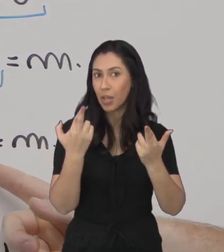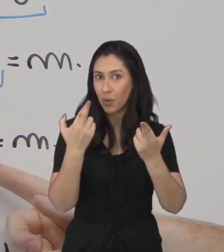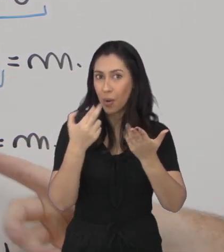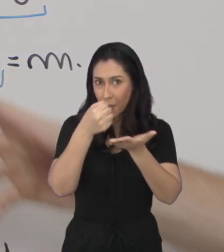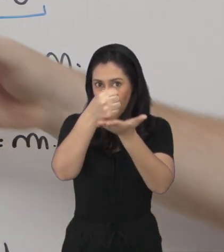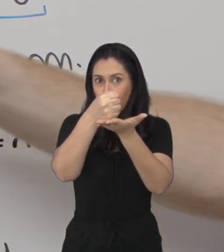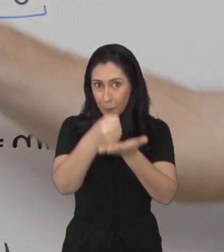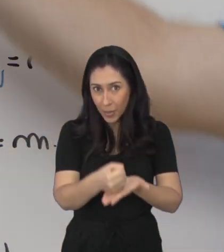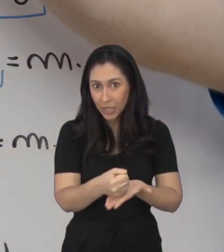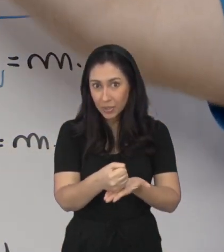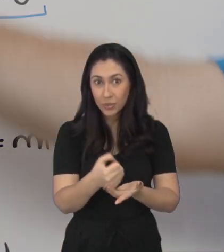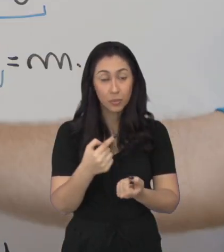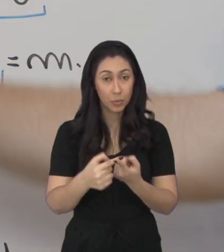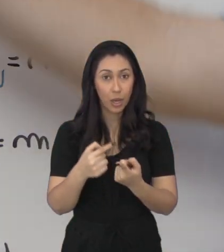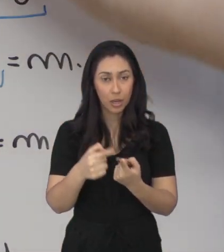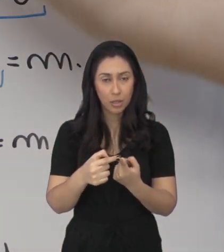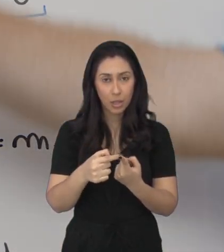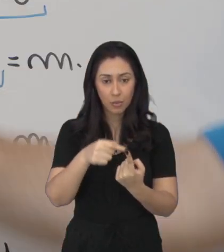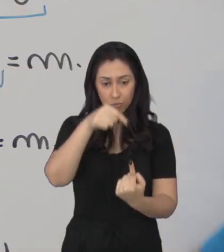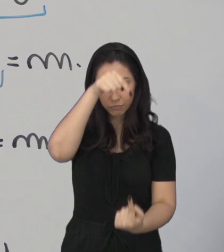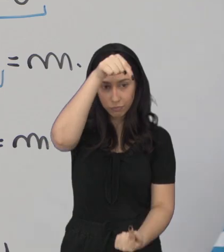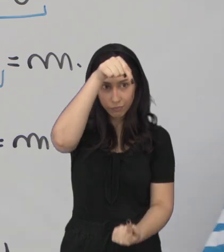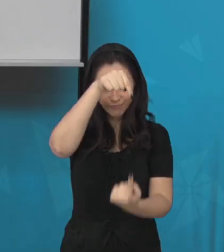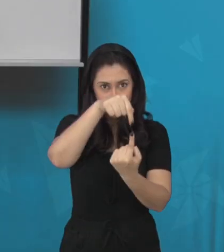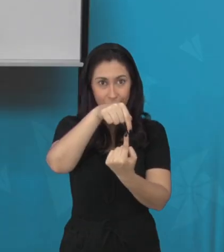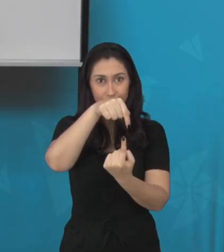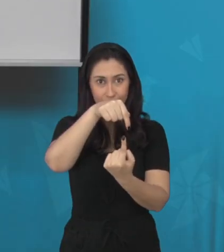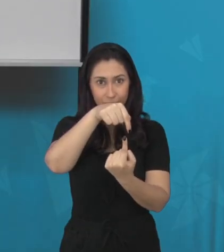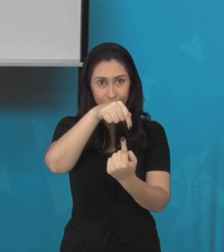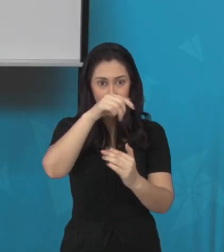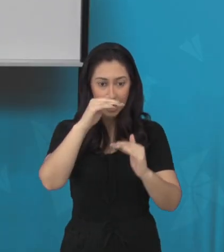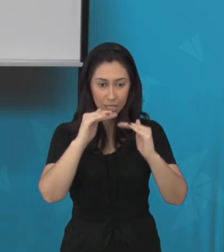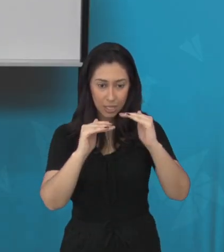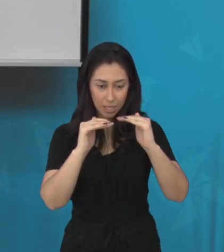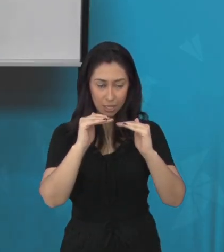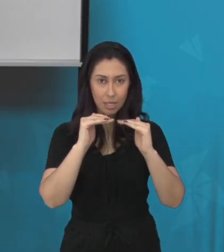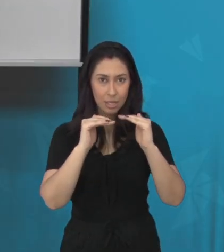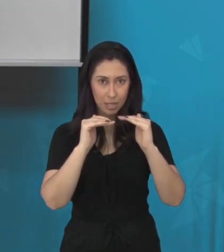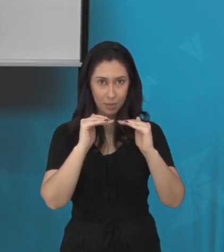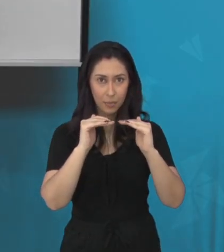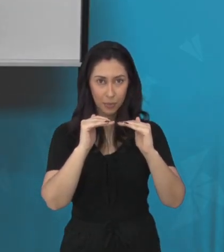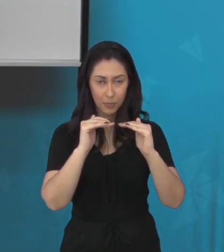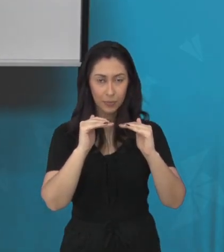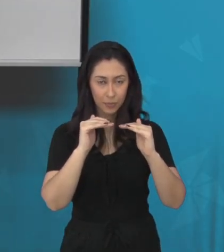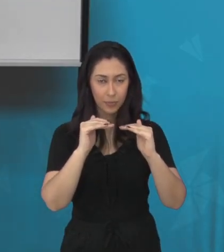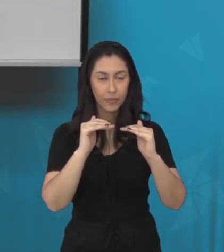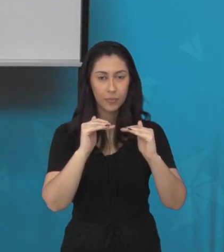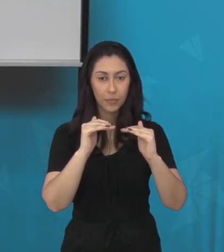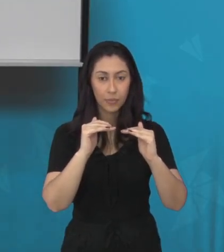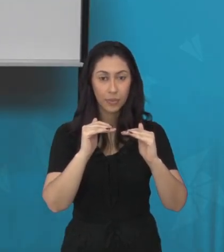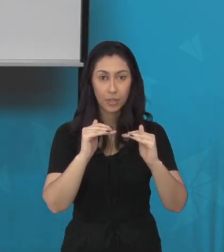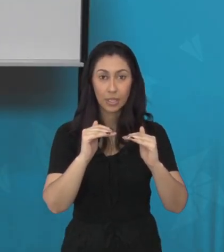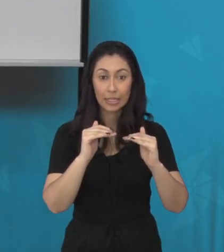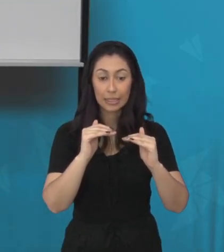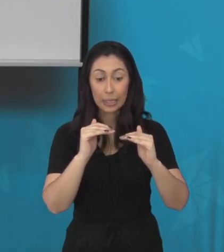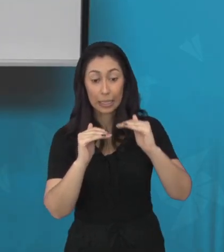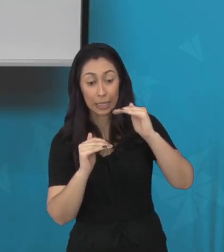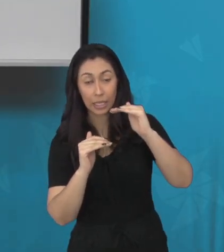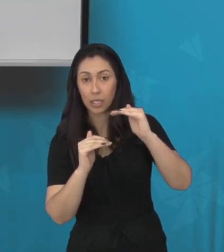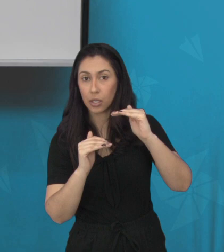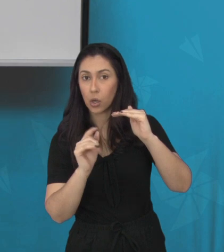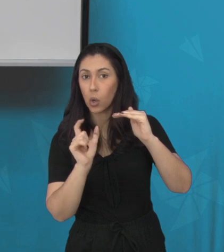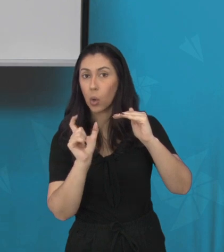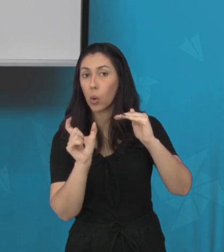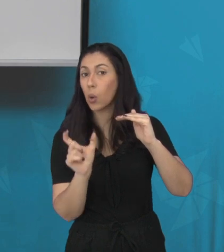vezes a gravidade. Porque em Y, nesse eixo, as duas se anulam. Tá bom? Eu só tenho um desequilíbrio